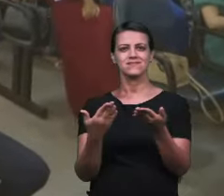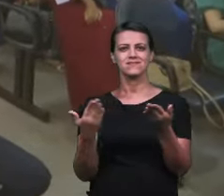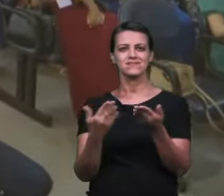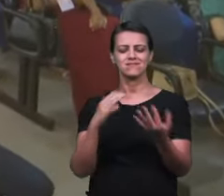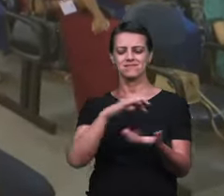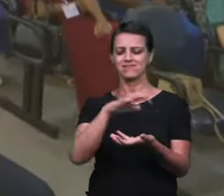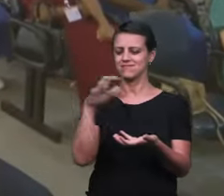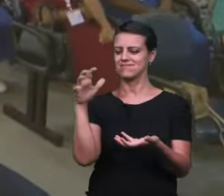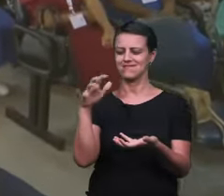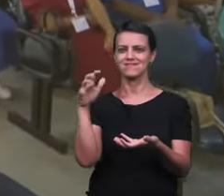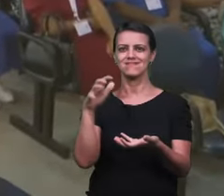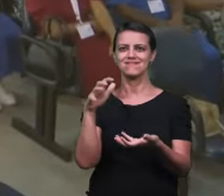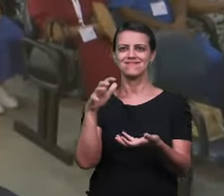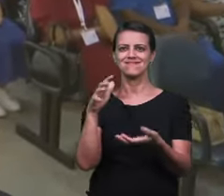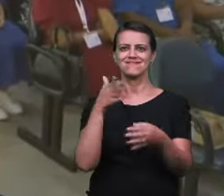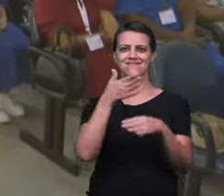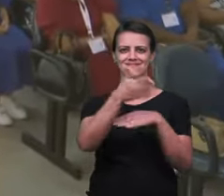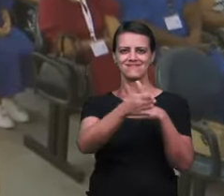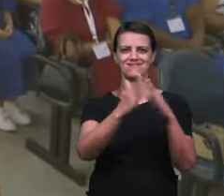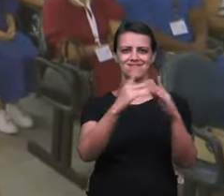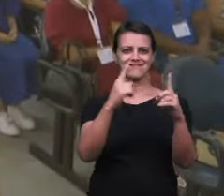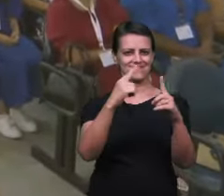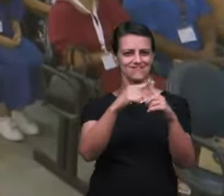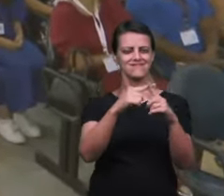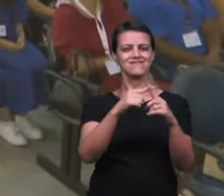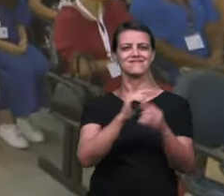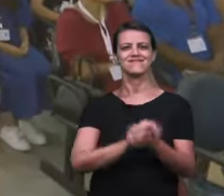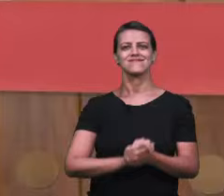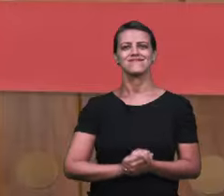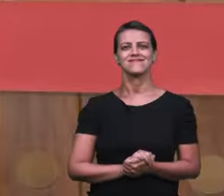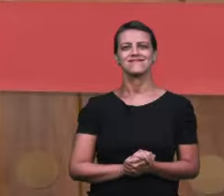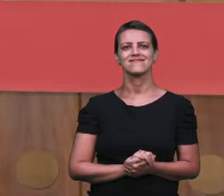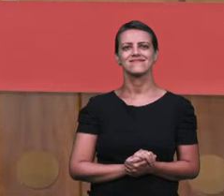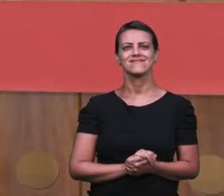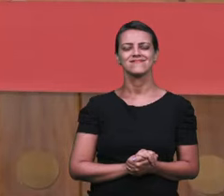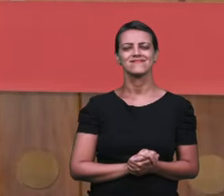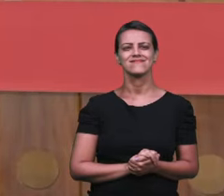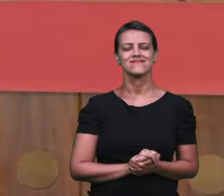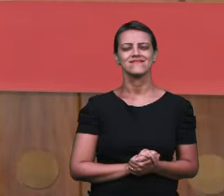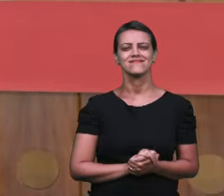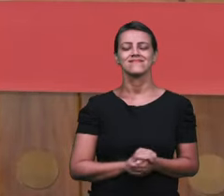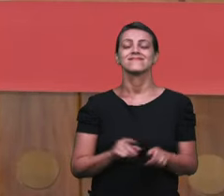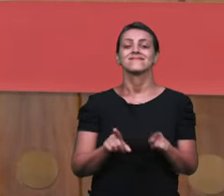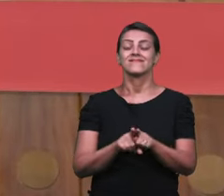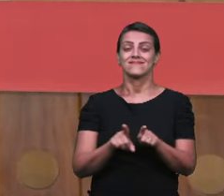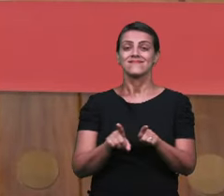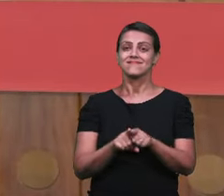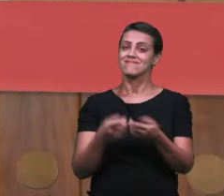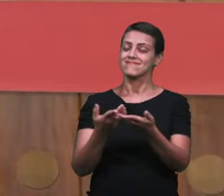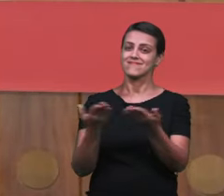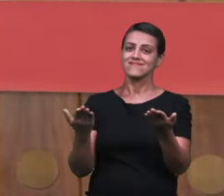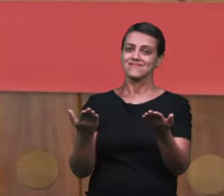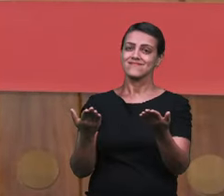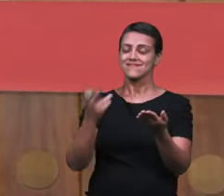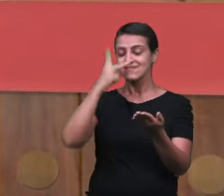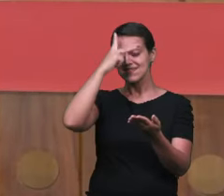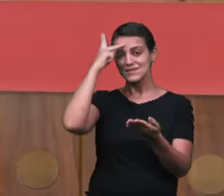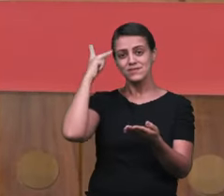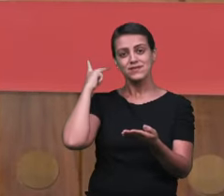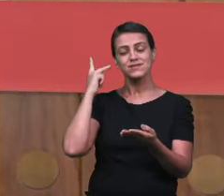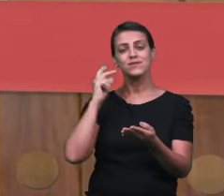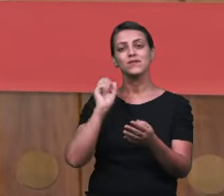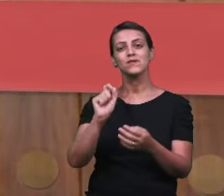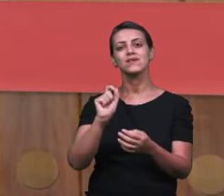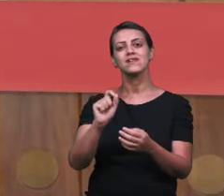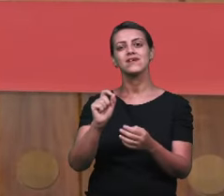via satélite para as nossas igrejas, nos cultos presenciais. Também saudamos aqueles que estão participando conosco através do